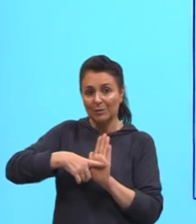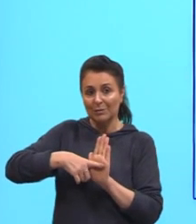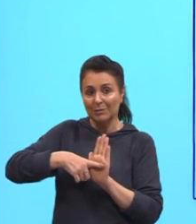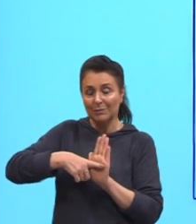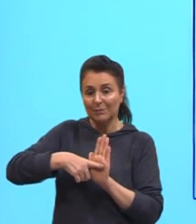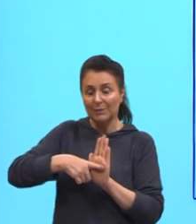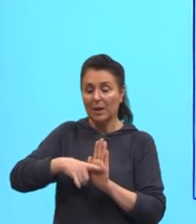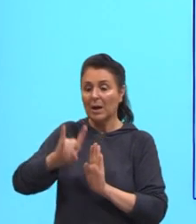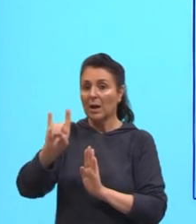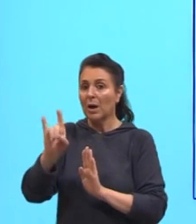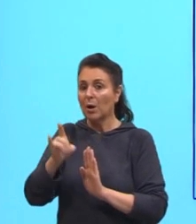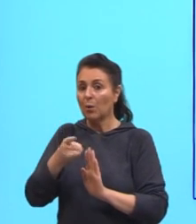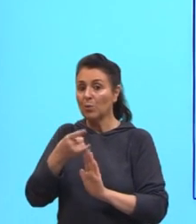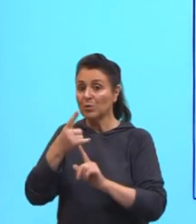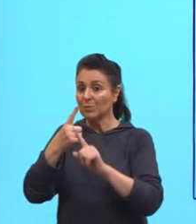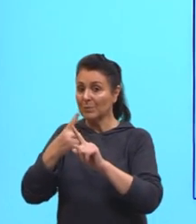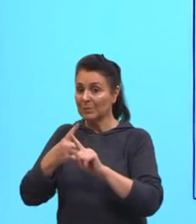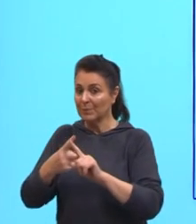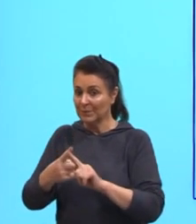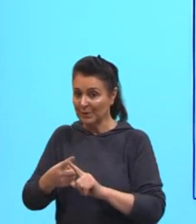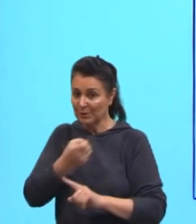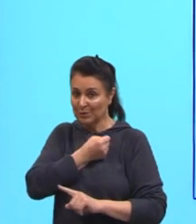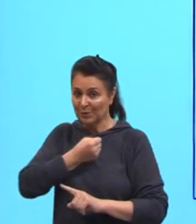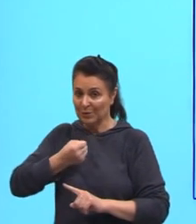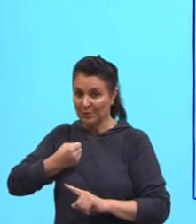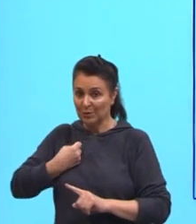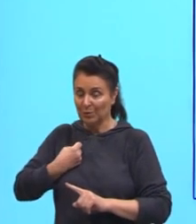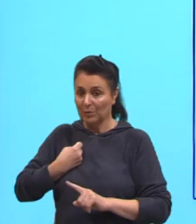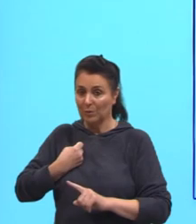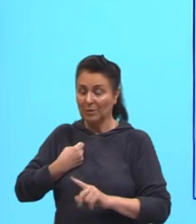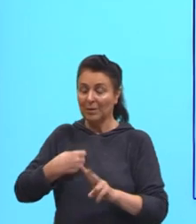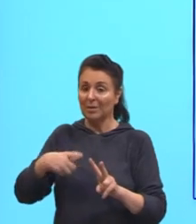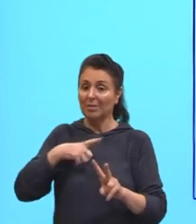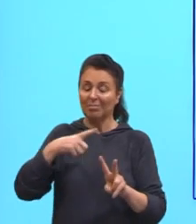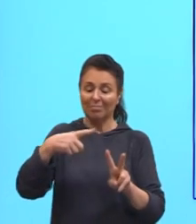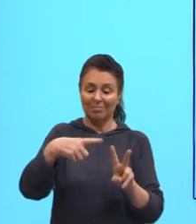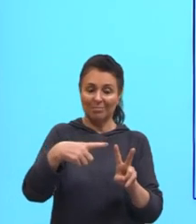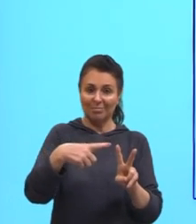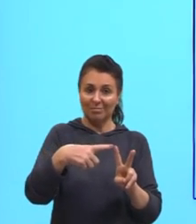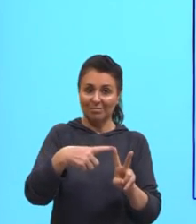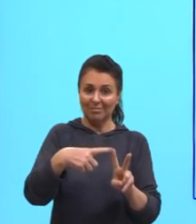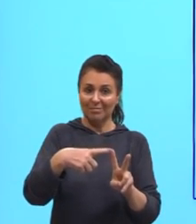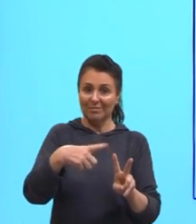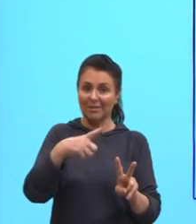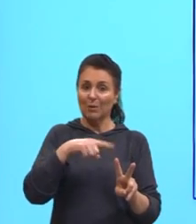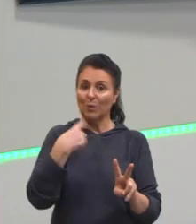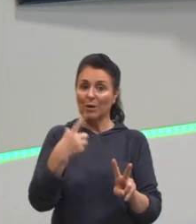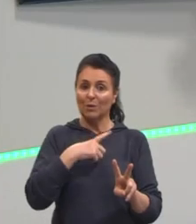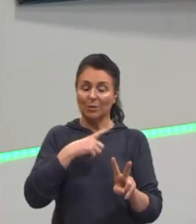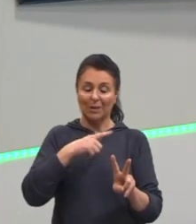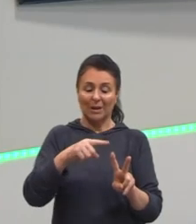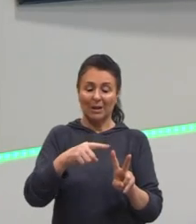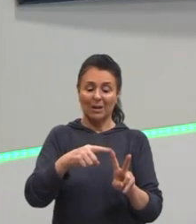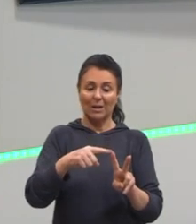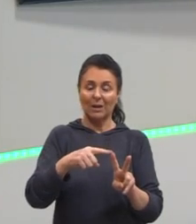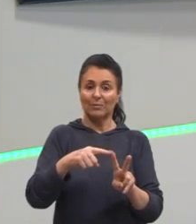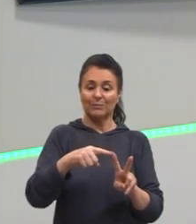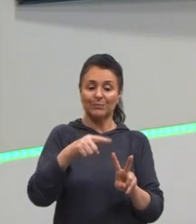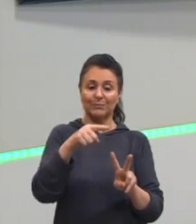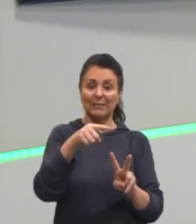a última propriedade ela tá relacionada com a raiz é quando nós temos no expoente